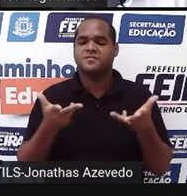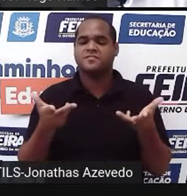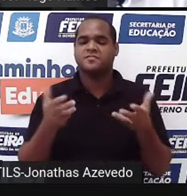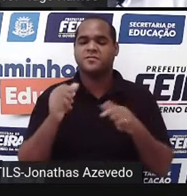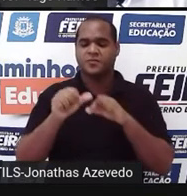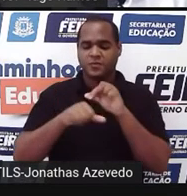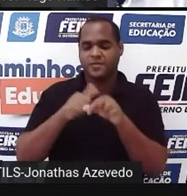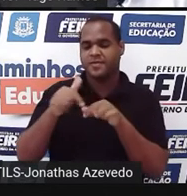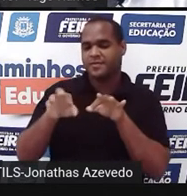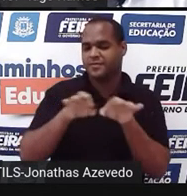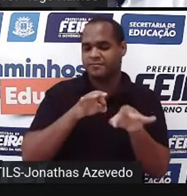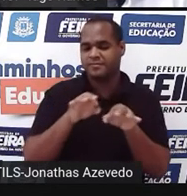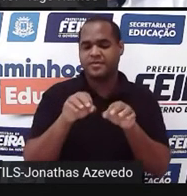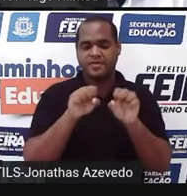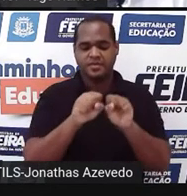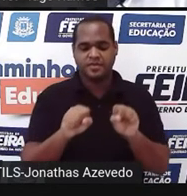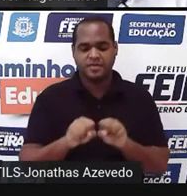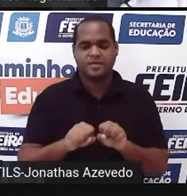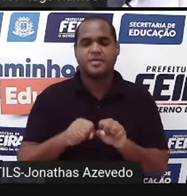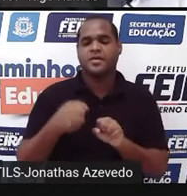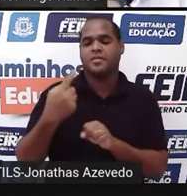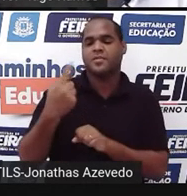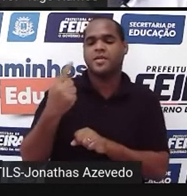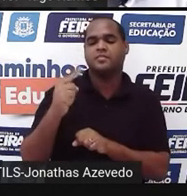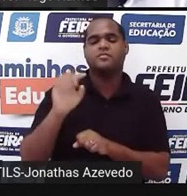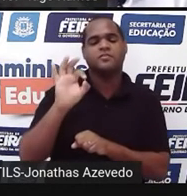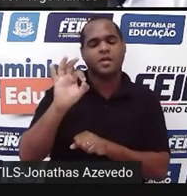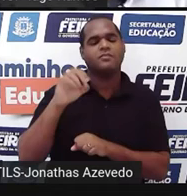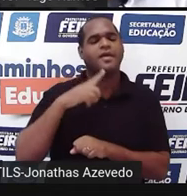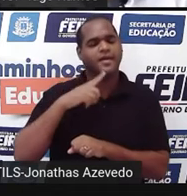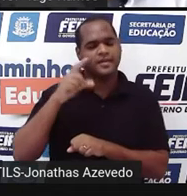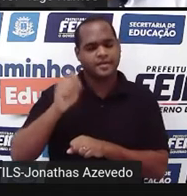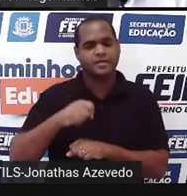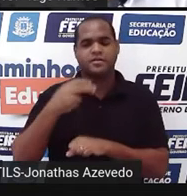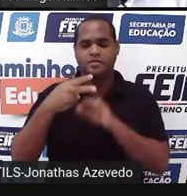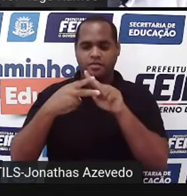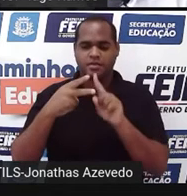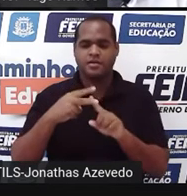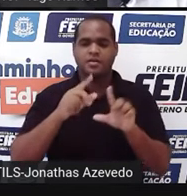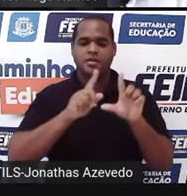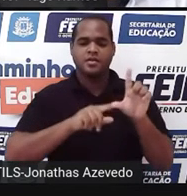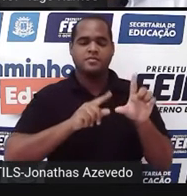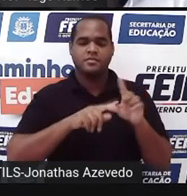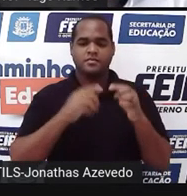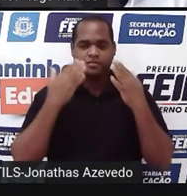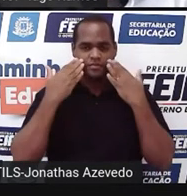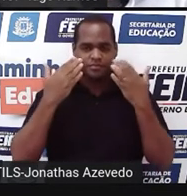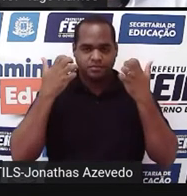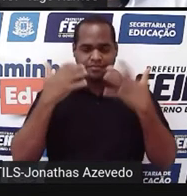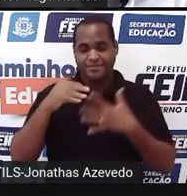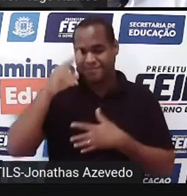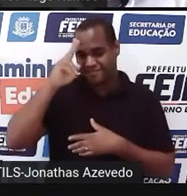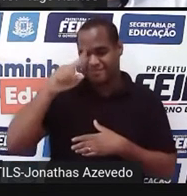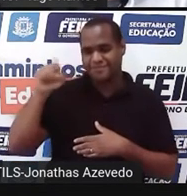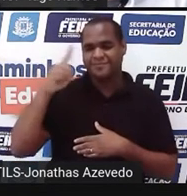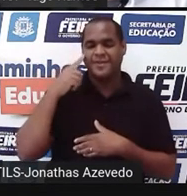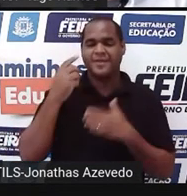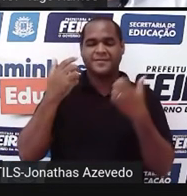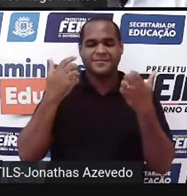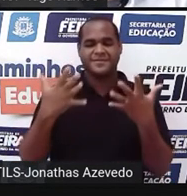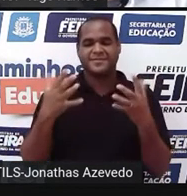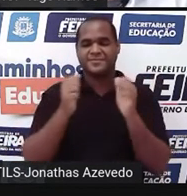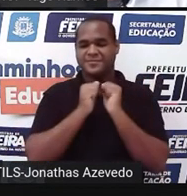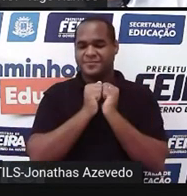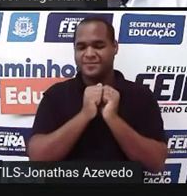resolve sistemas de equações do 1º grau e tem duas incógnitas Então vamos lembrar esse método vem aqui comigo